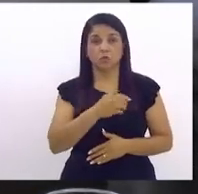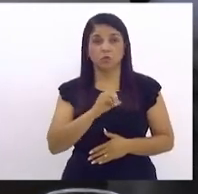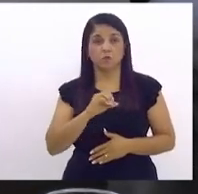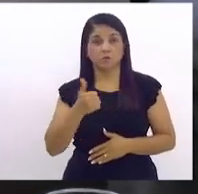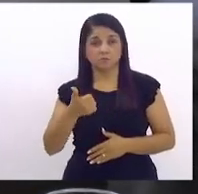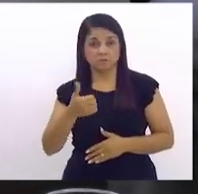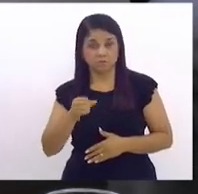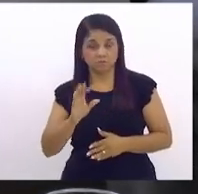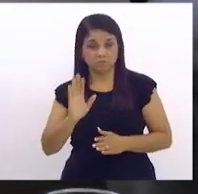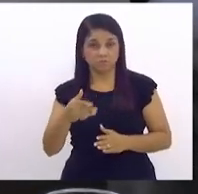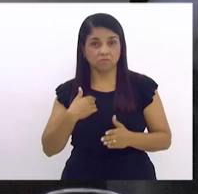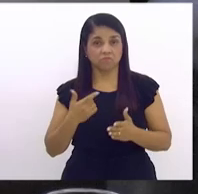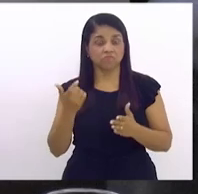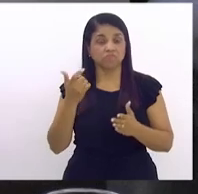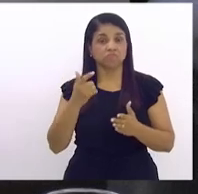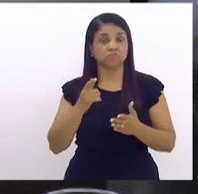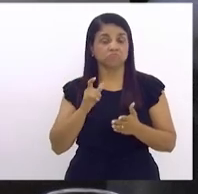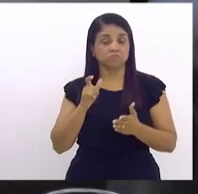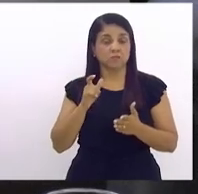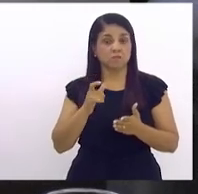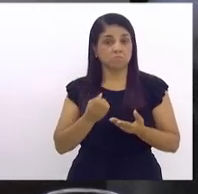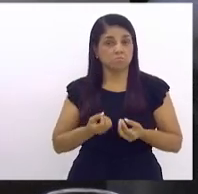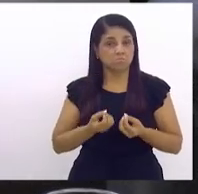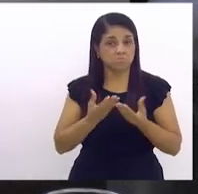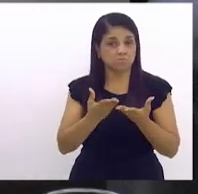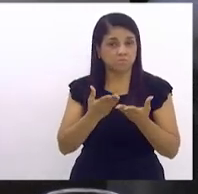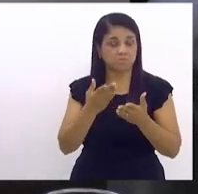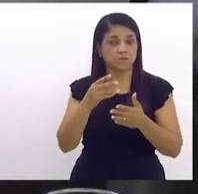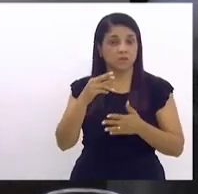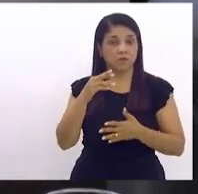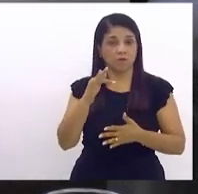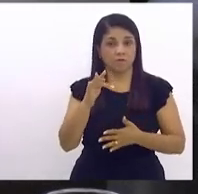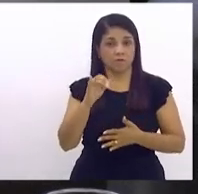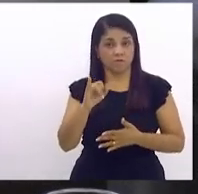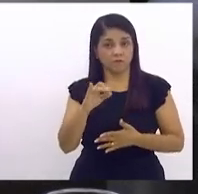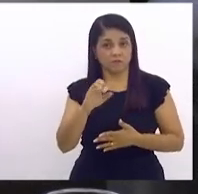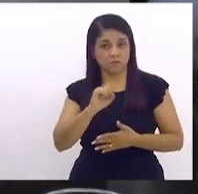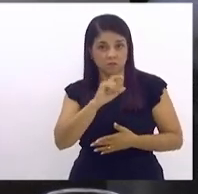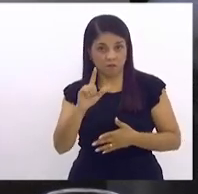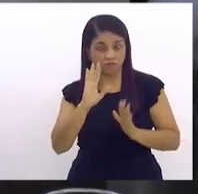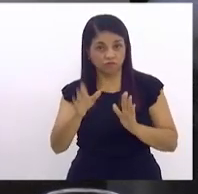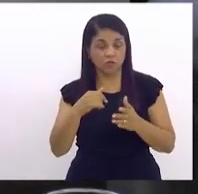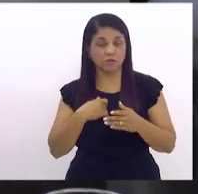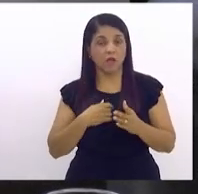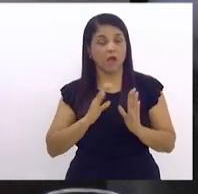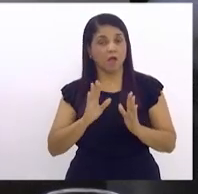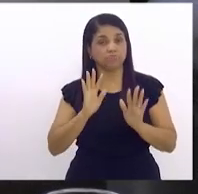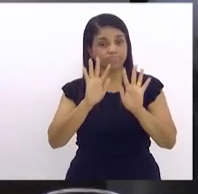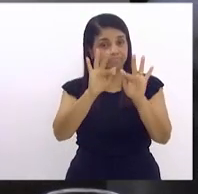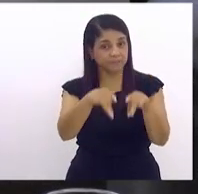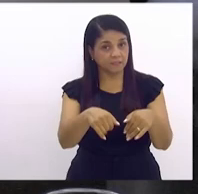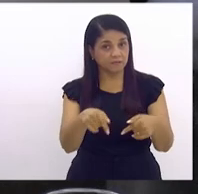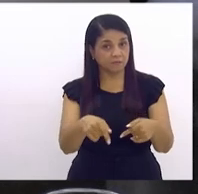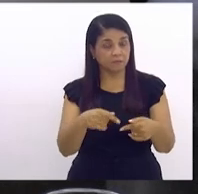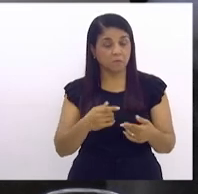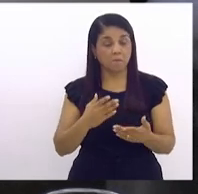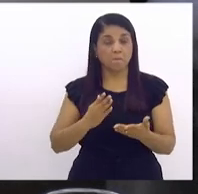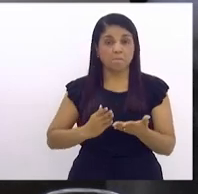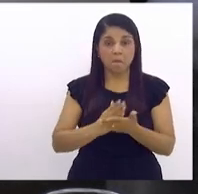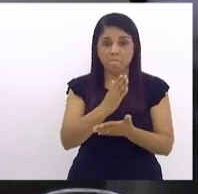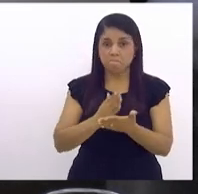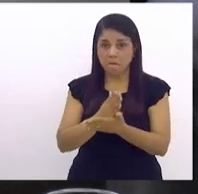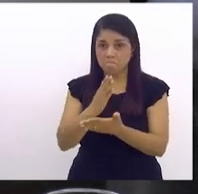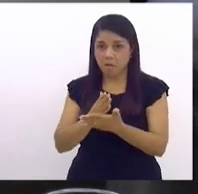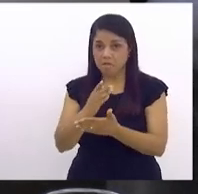com seus dias também contados. E quanto mais benefício fiscal a gente aprova,